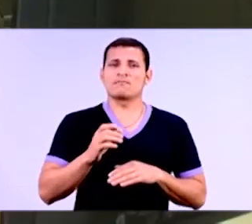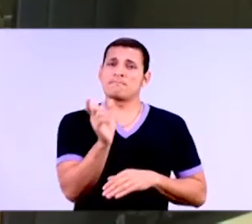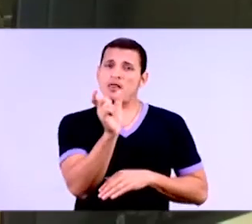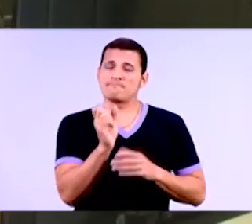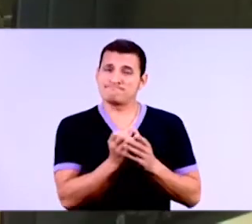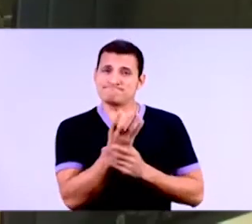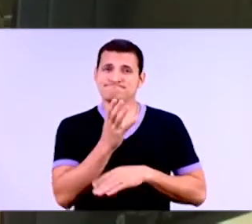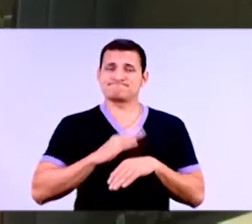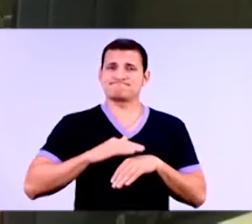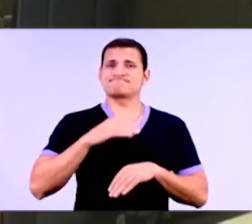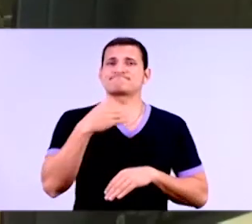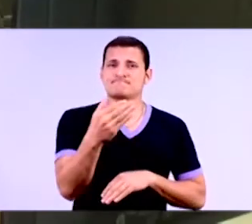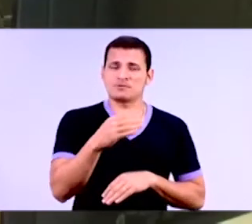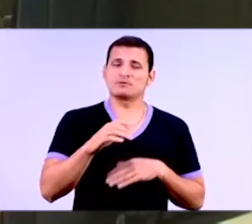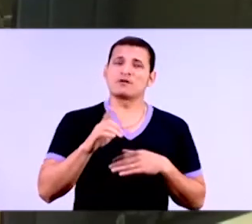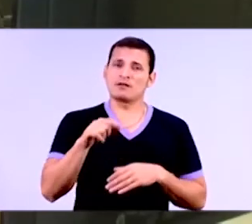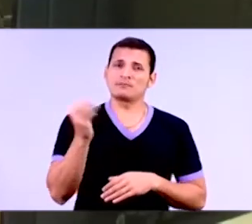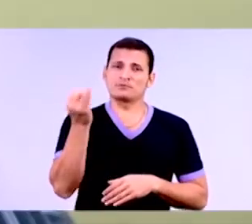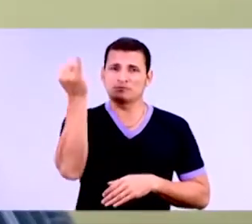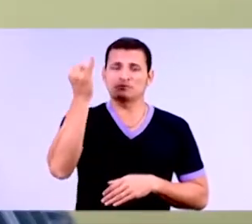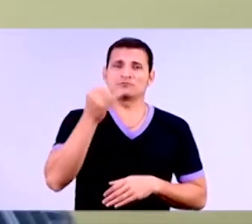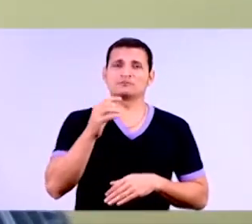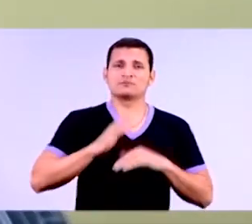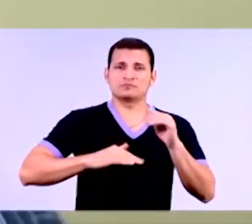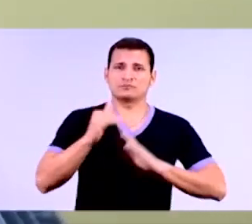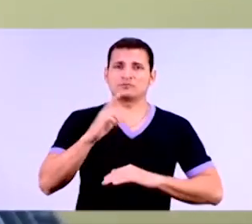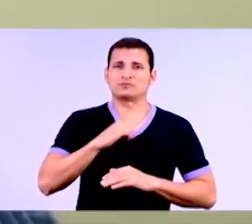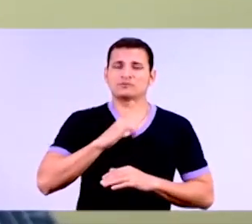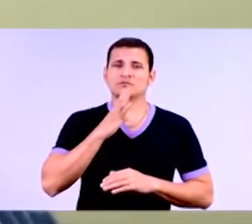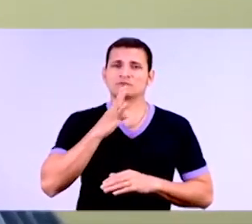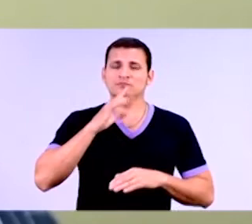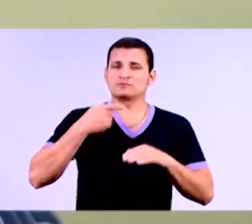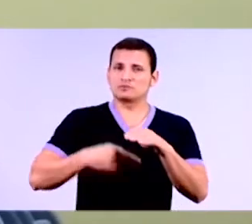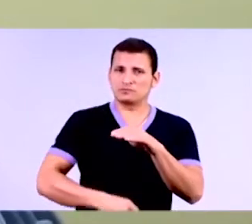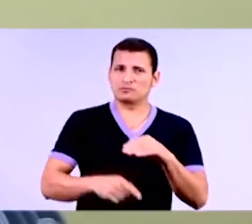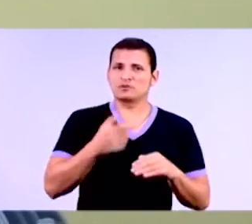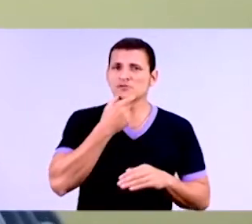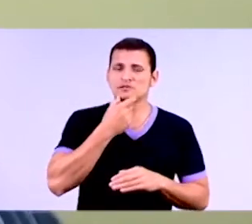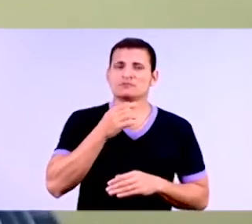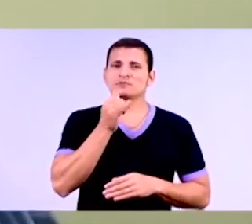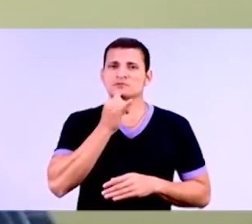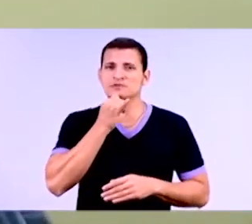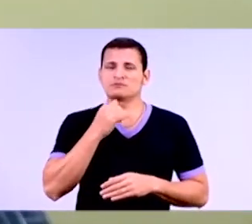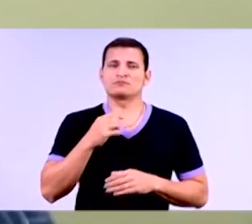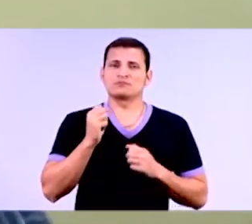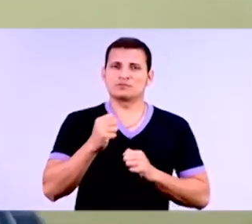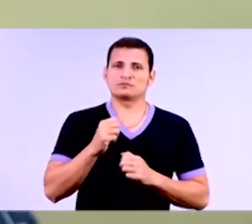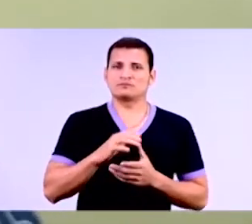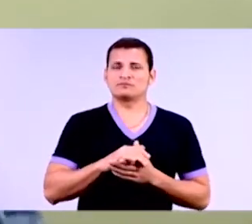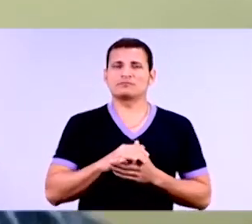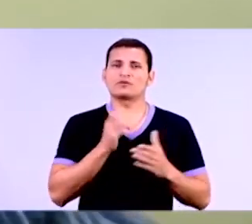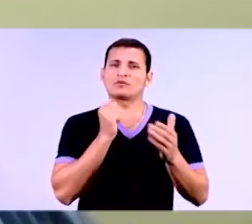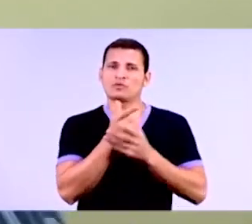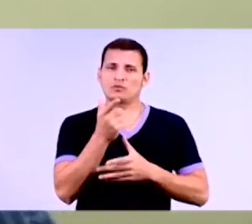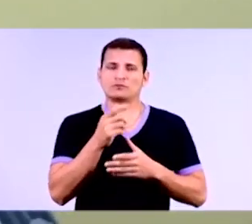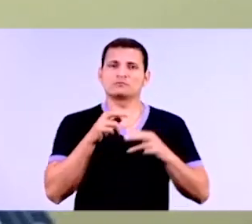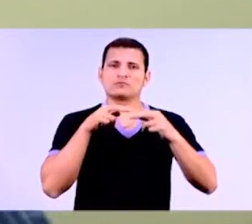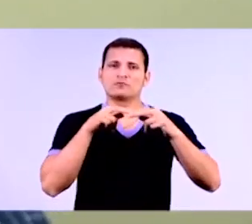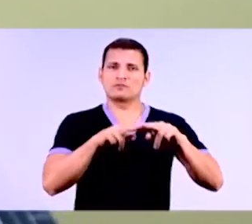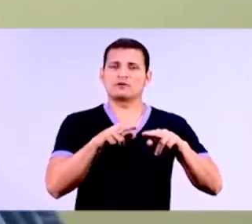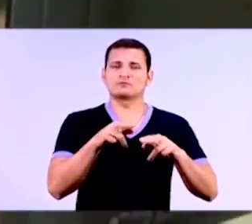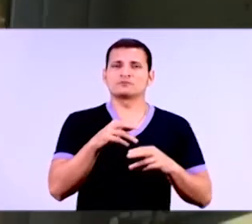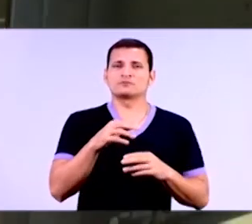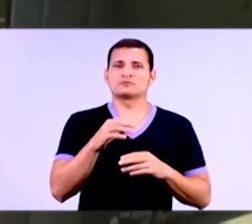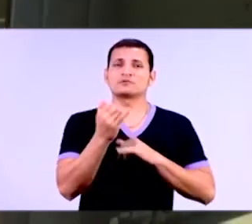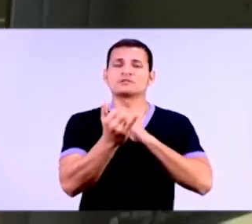sim o profissional ter um conhecimento amplo do inglês. Um exemplo que eu posso citar também é compras, né? O comércio eletrônico. Quem não compra na